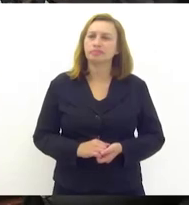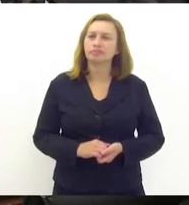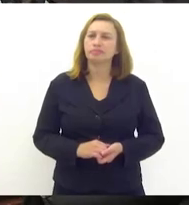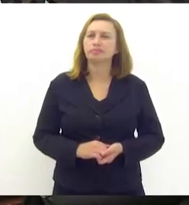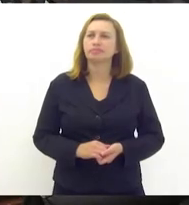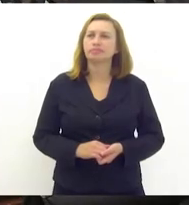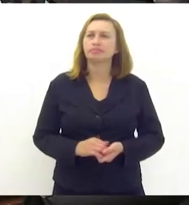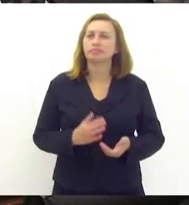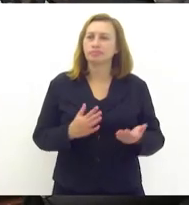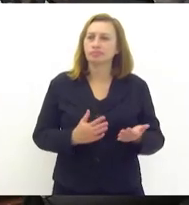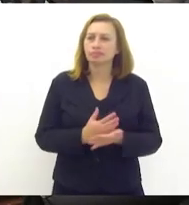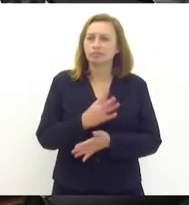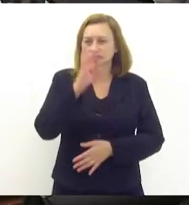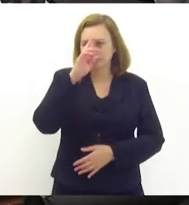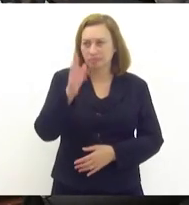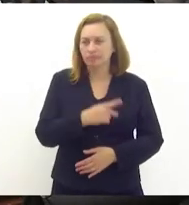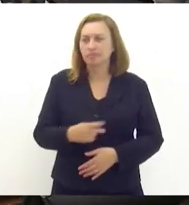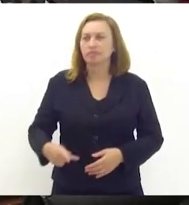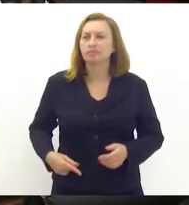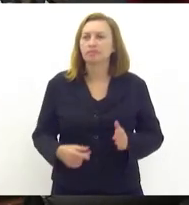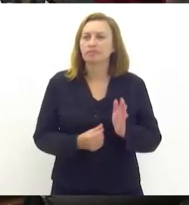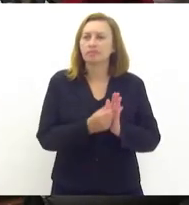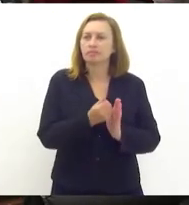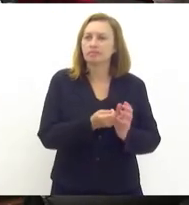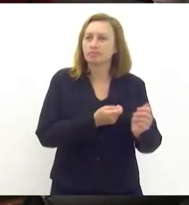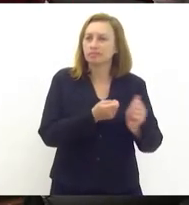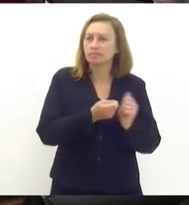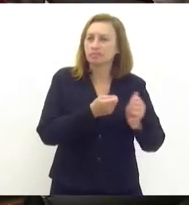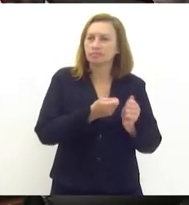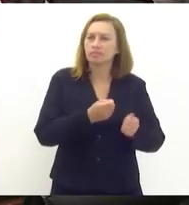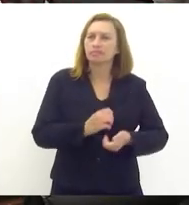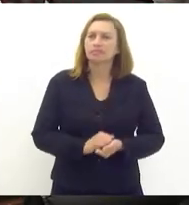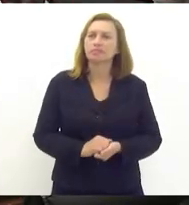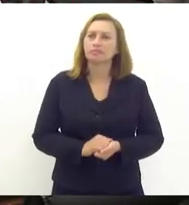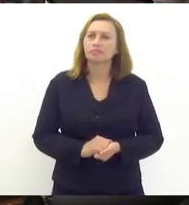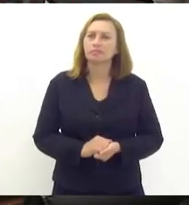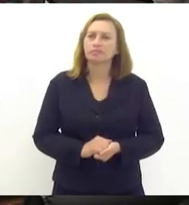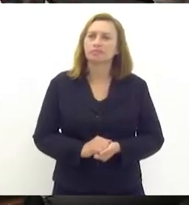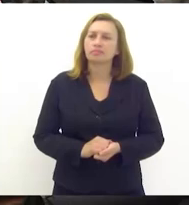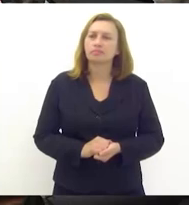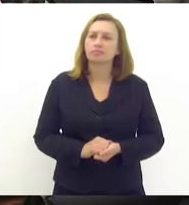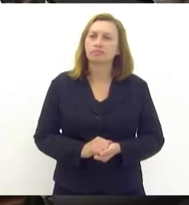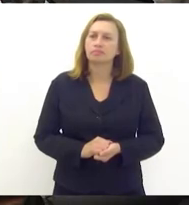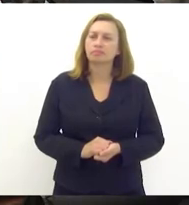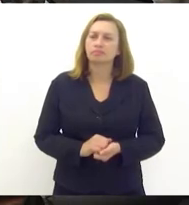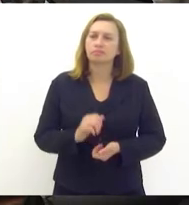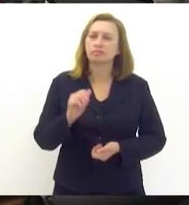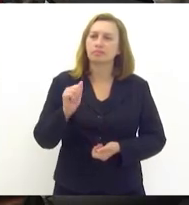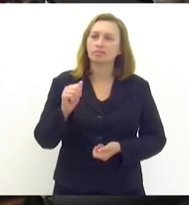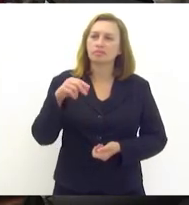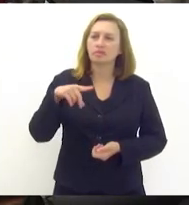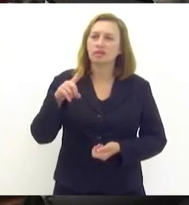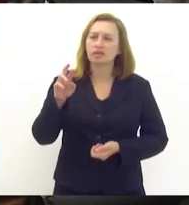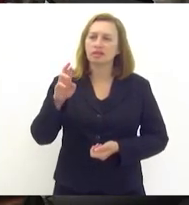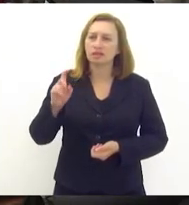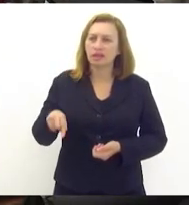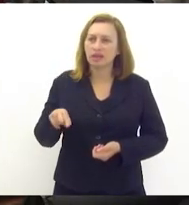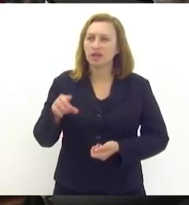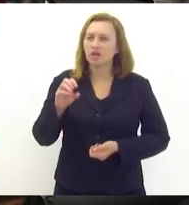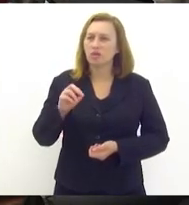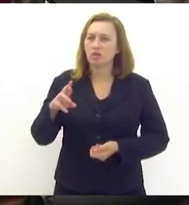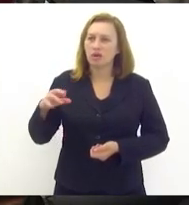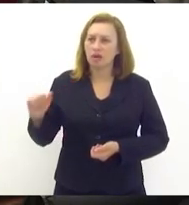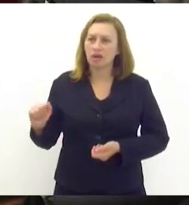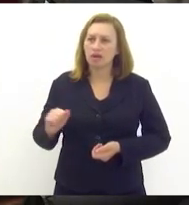Obrigado orçamento finança é fiscalização financeira e o controle André Correia Carlos